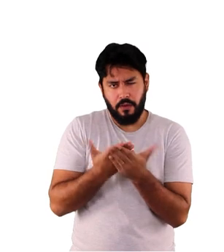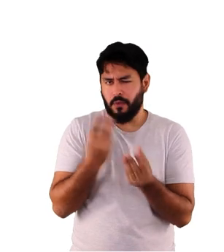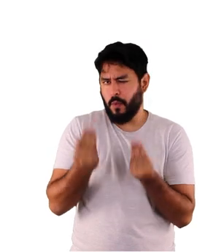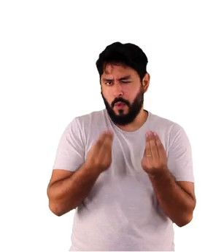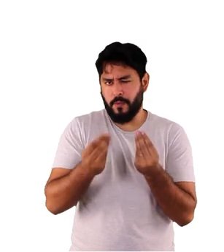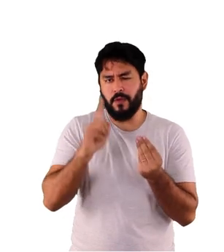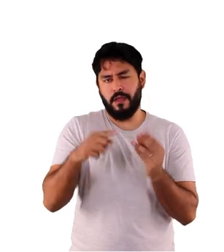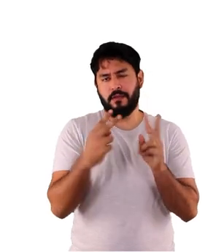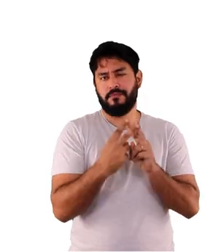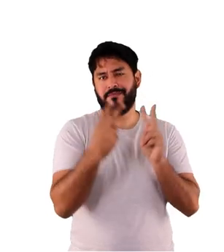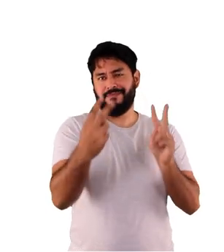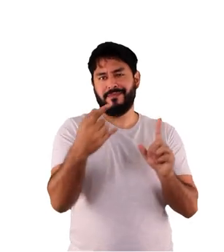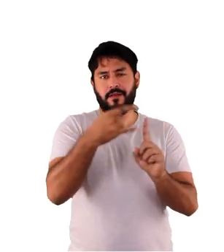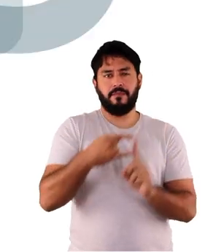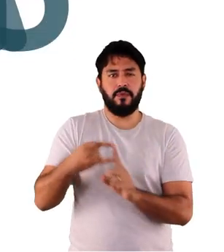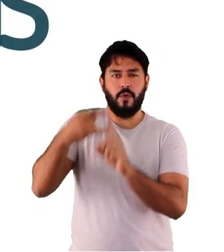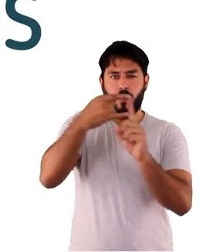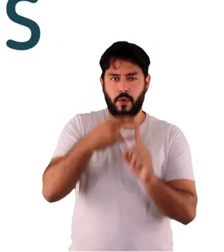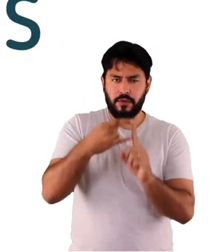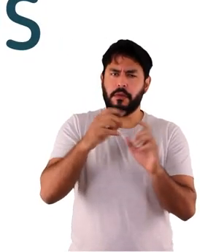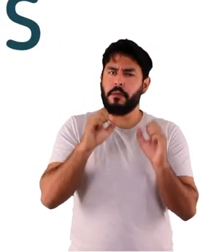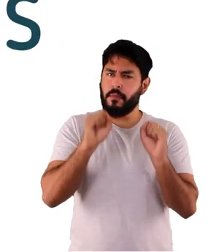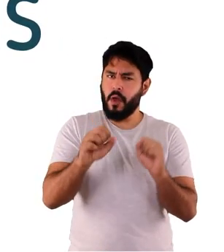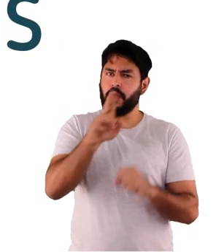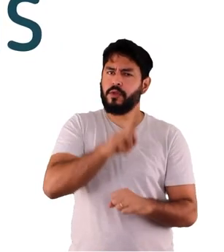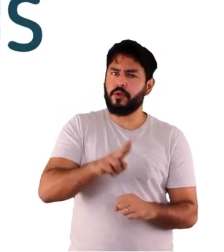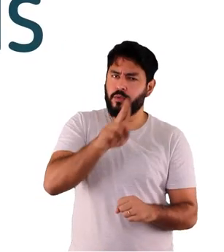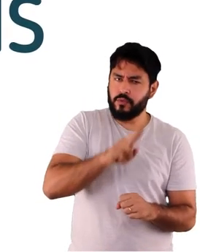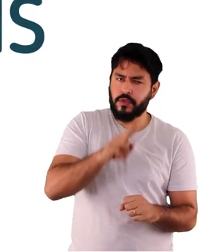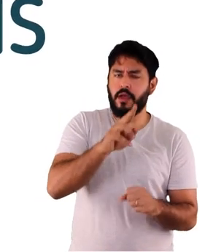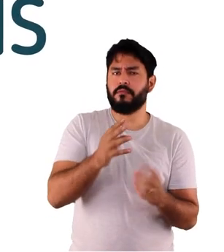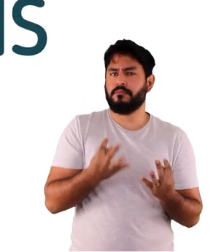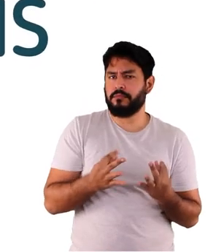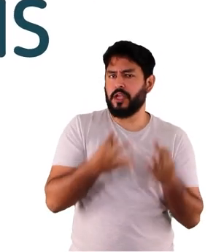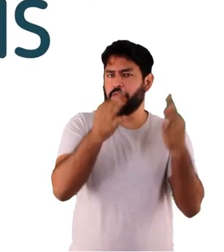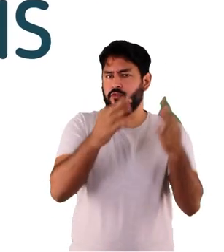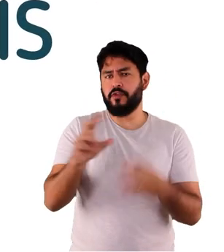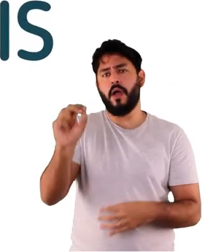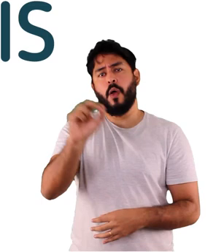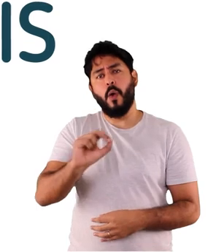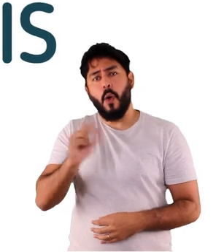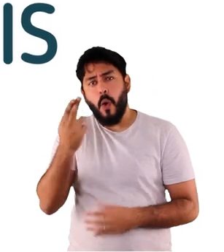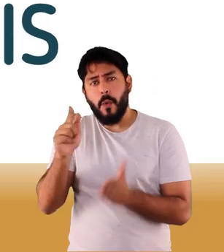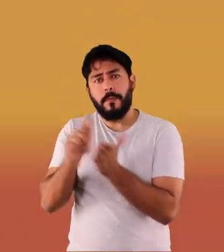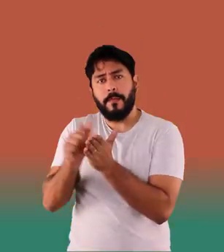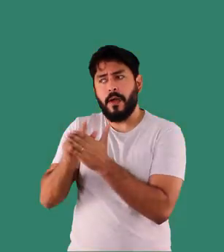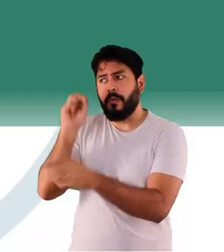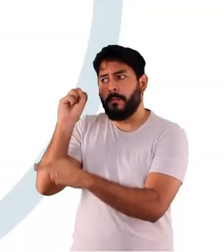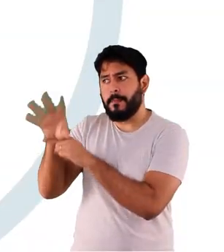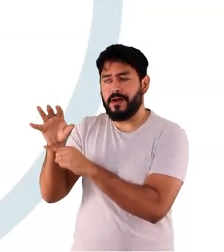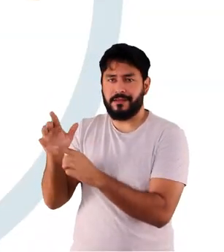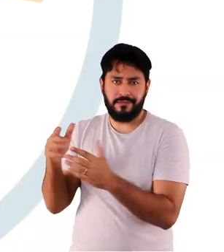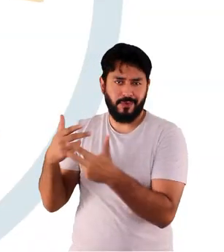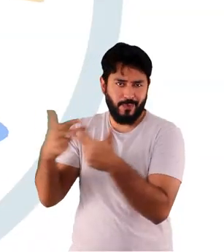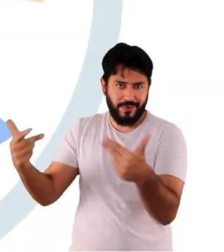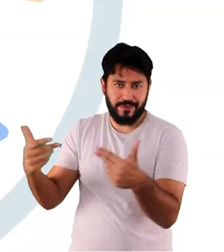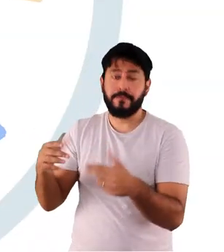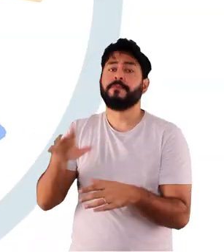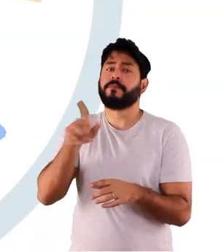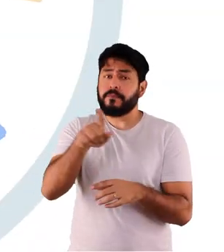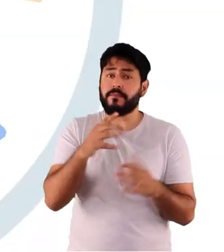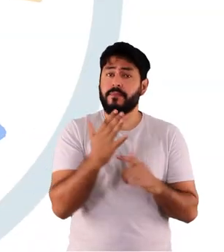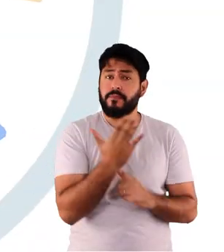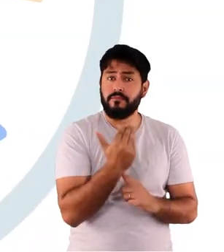de ensino vai ser de forma remota, com ou sem o uso de tecnologias digitais. As atividades com uso de